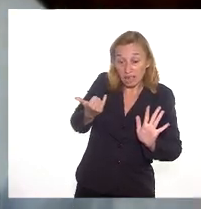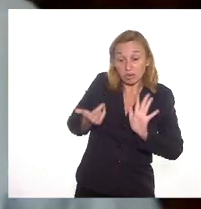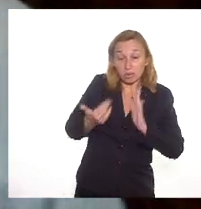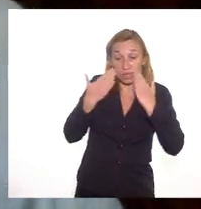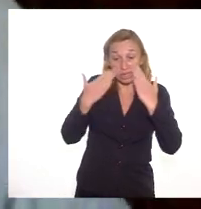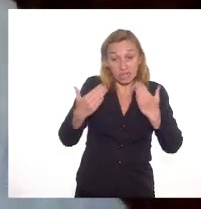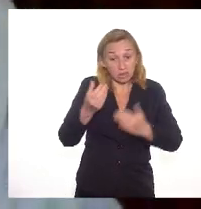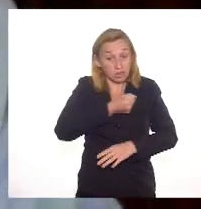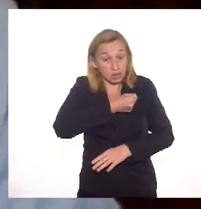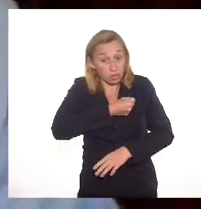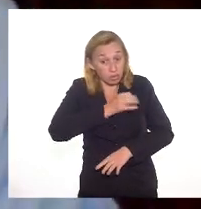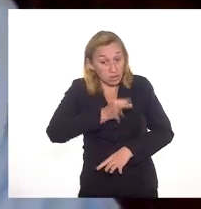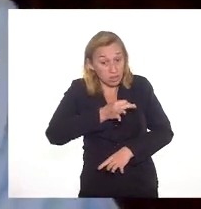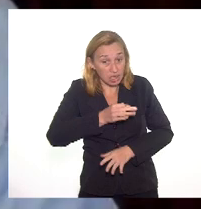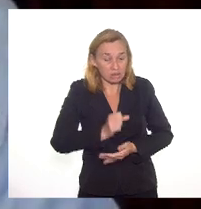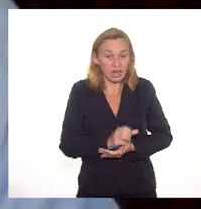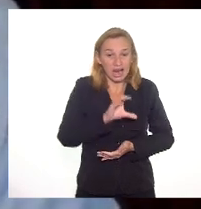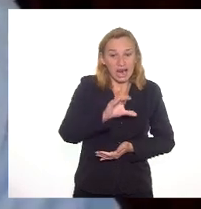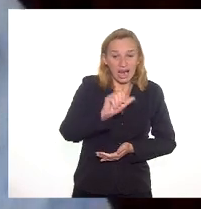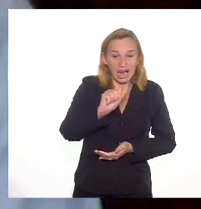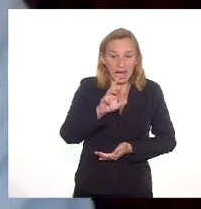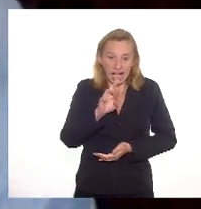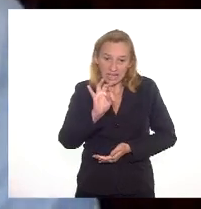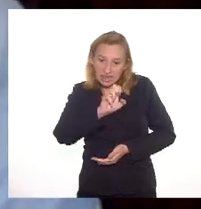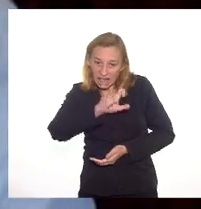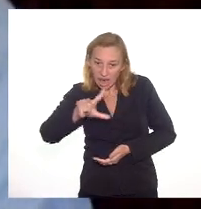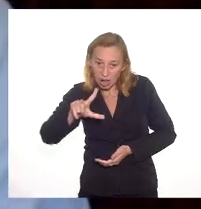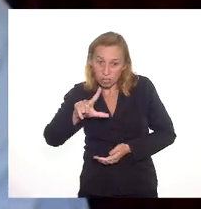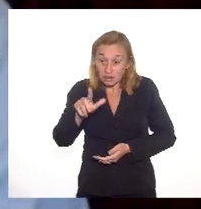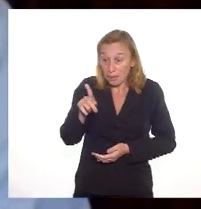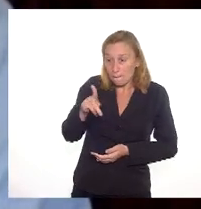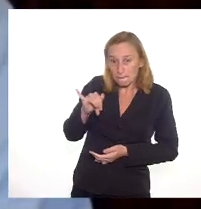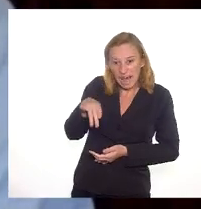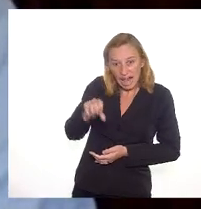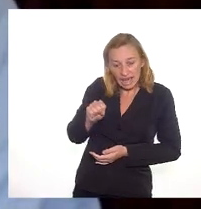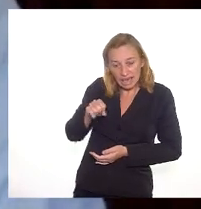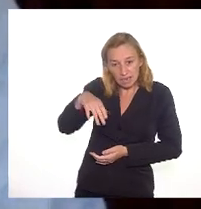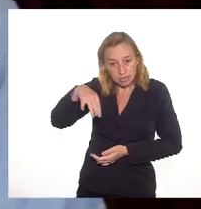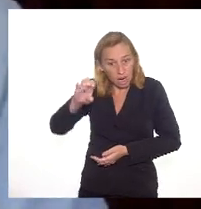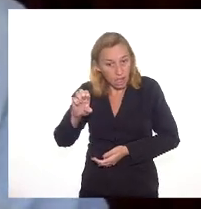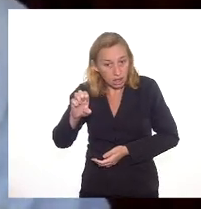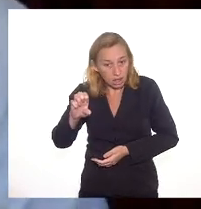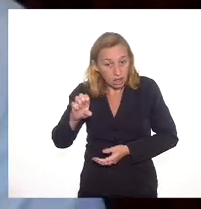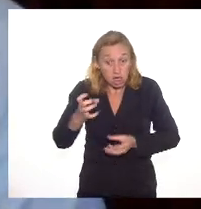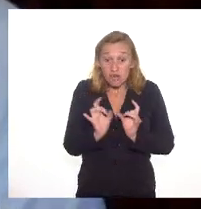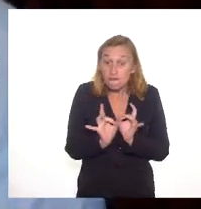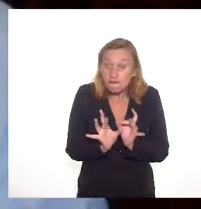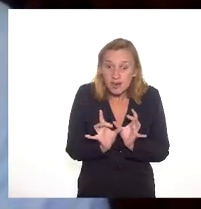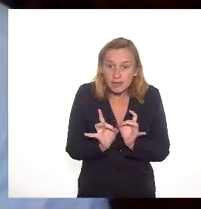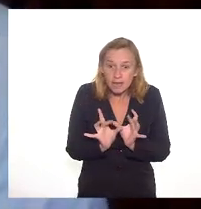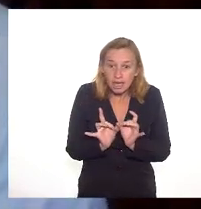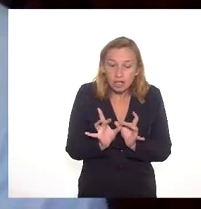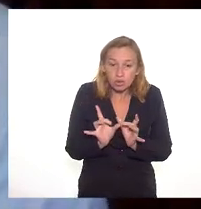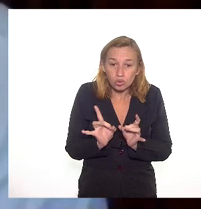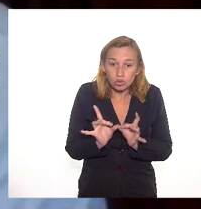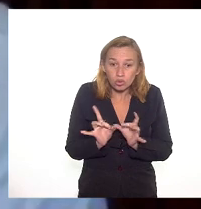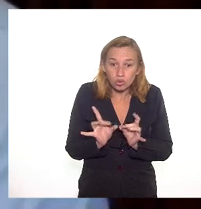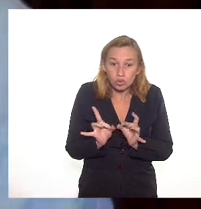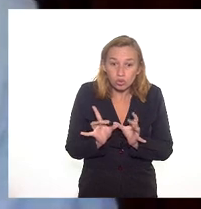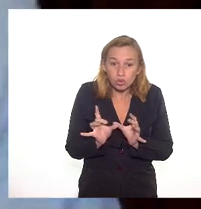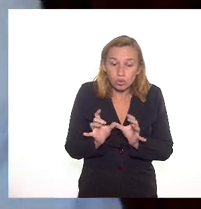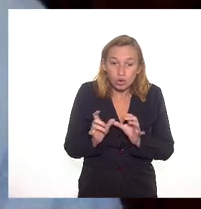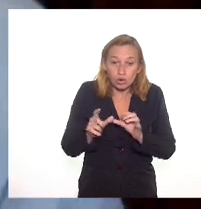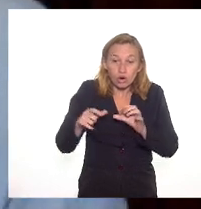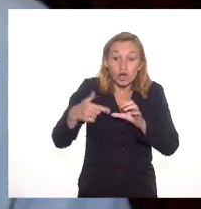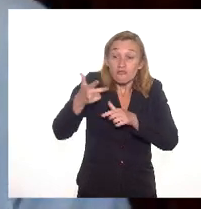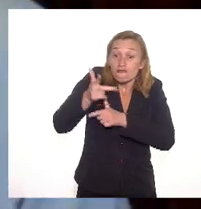oficiais, de um cartel de pais que estão vendendo vídeos